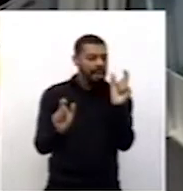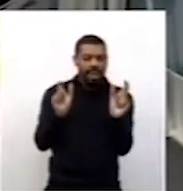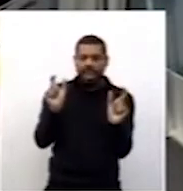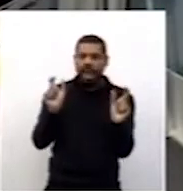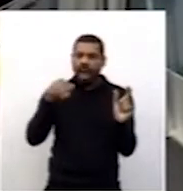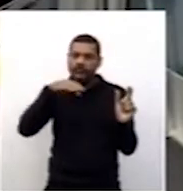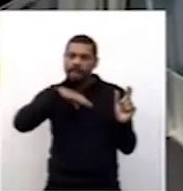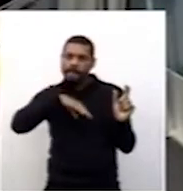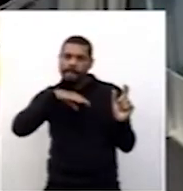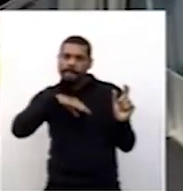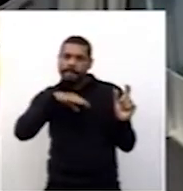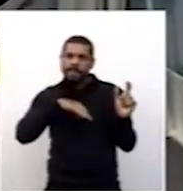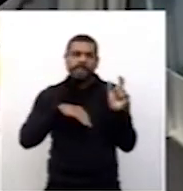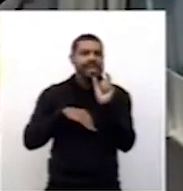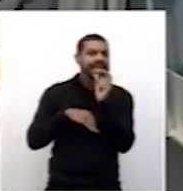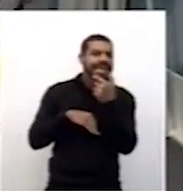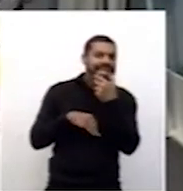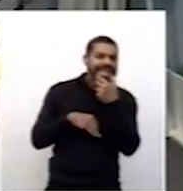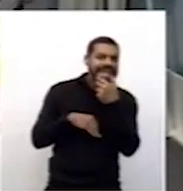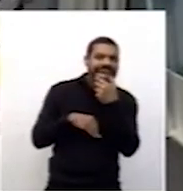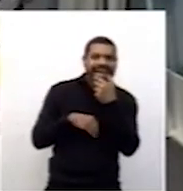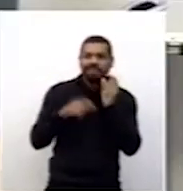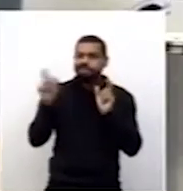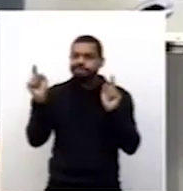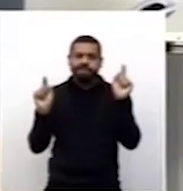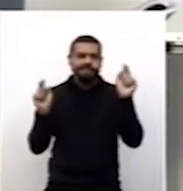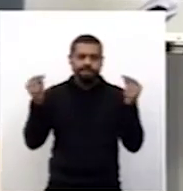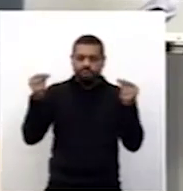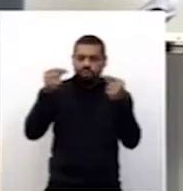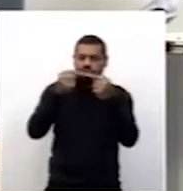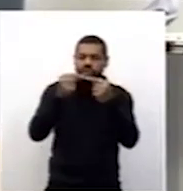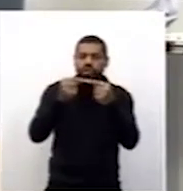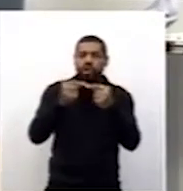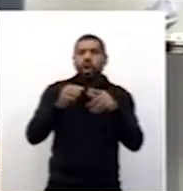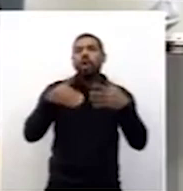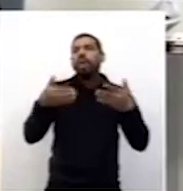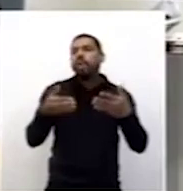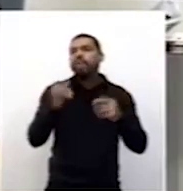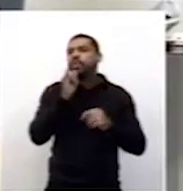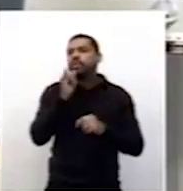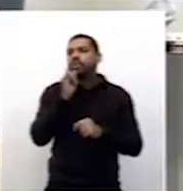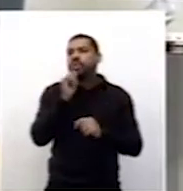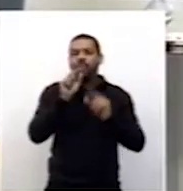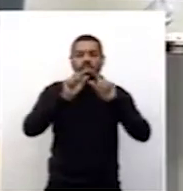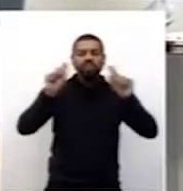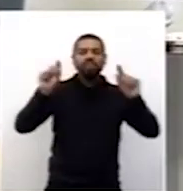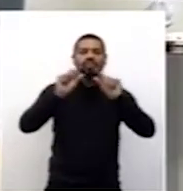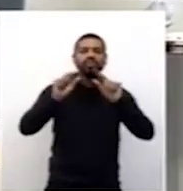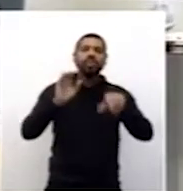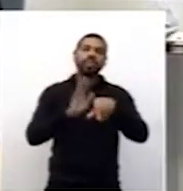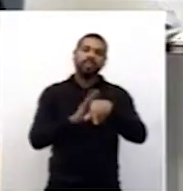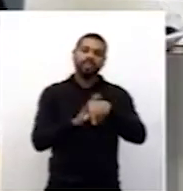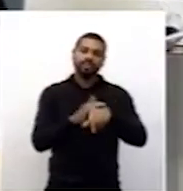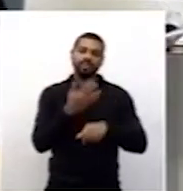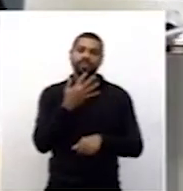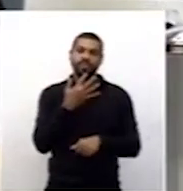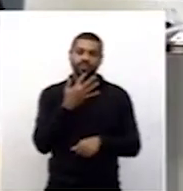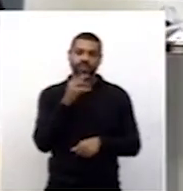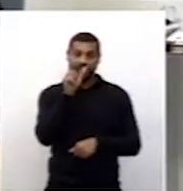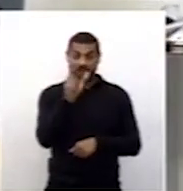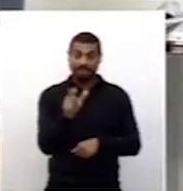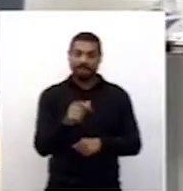você compreender quais são os títulos conhecidos, quais são as manchetes, os tópicos conhecidos